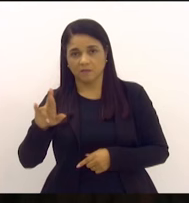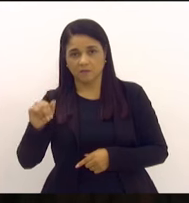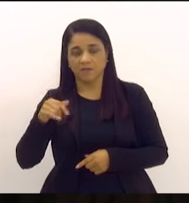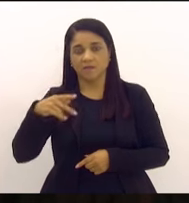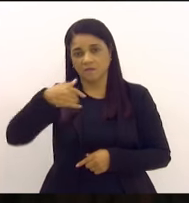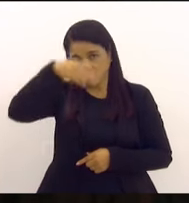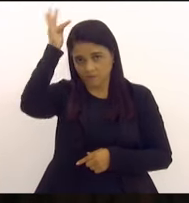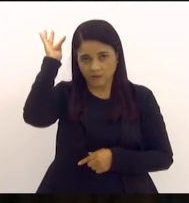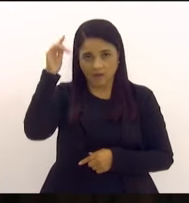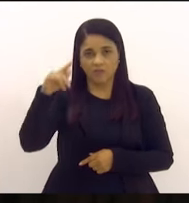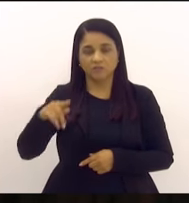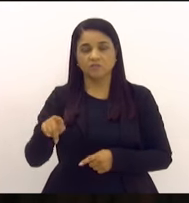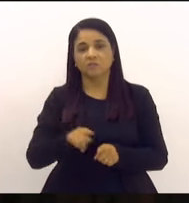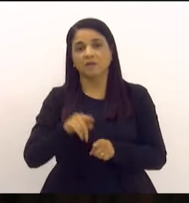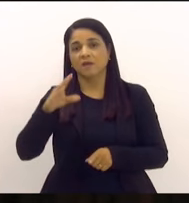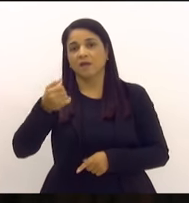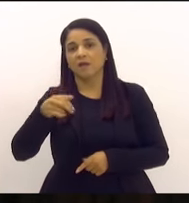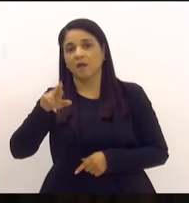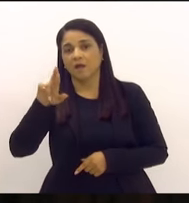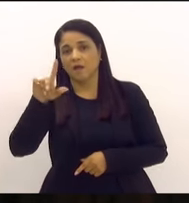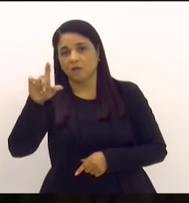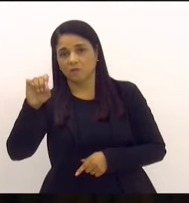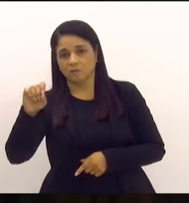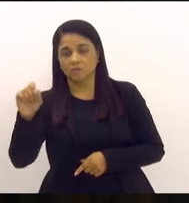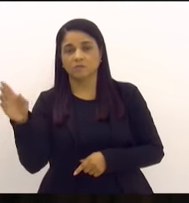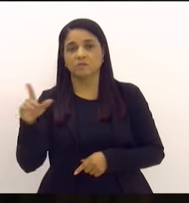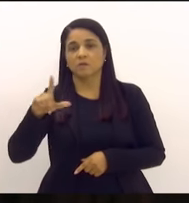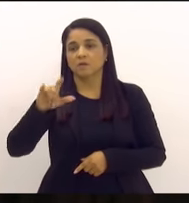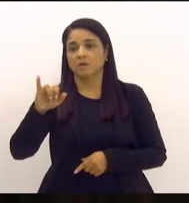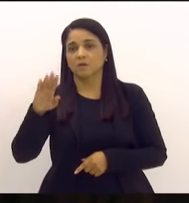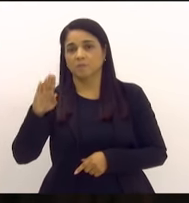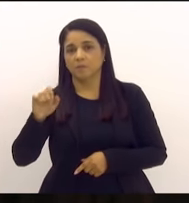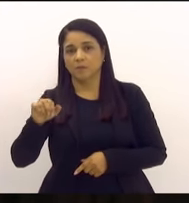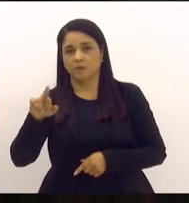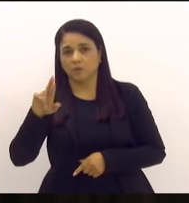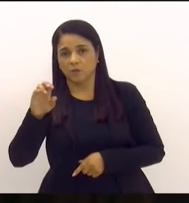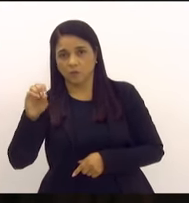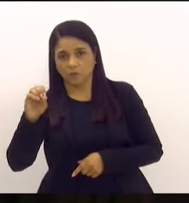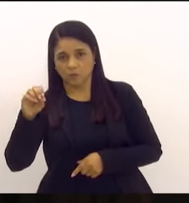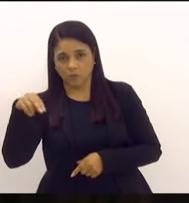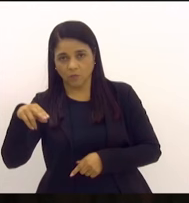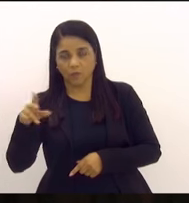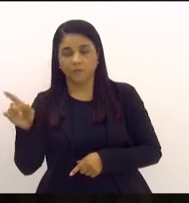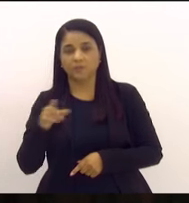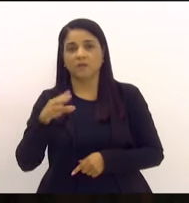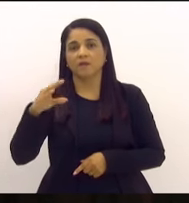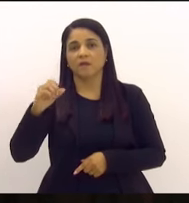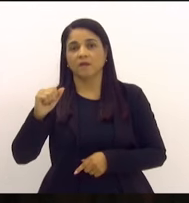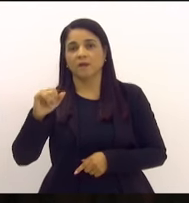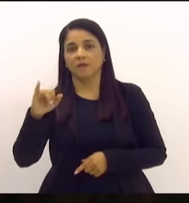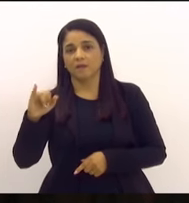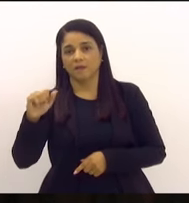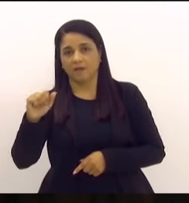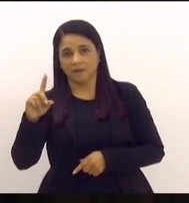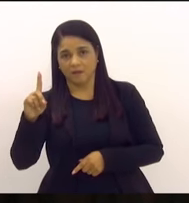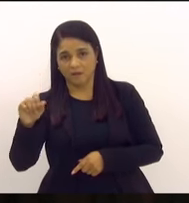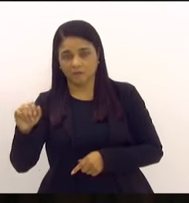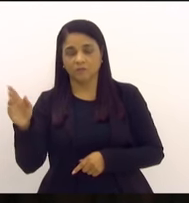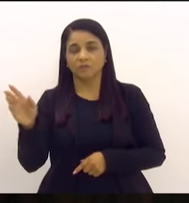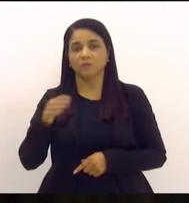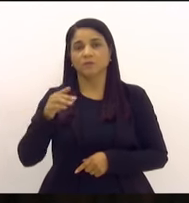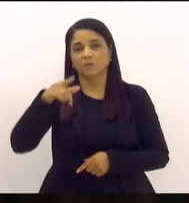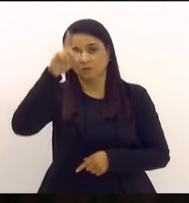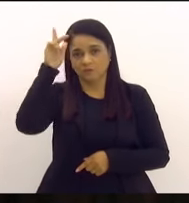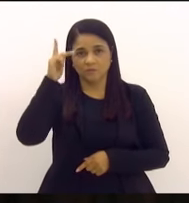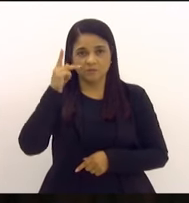Fred, Carlos Macedo, Librelon, Amorim, Caiado, Luiz Cláudio, Pedro